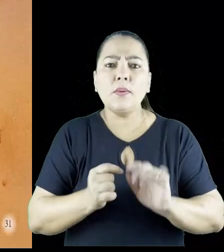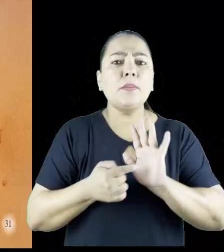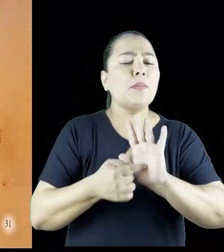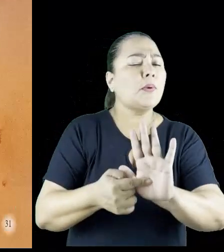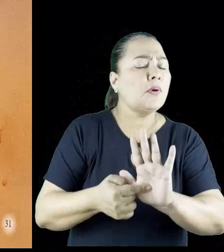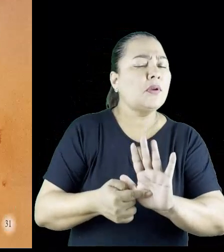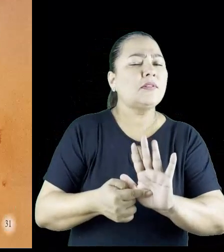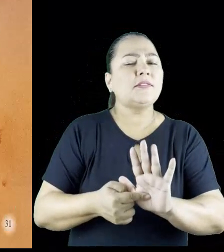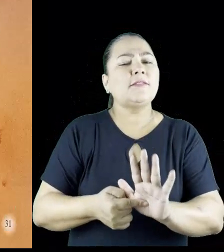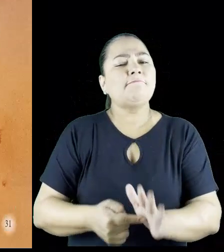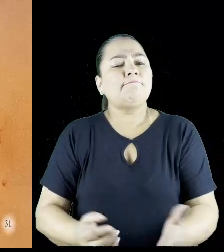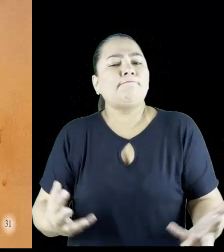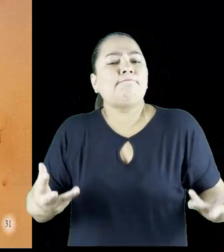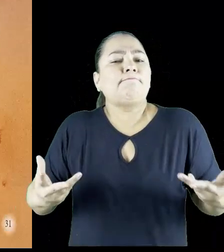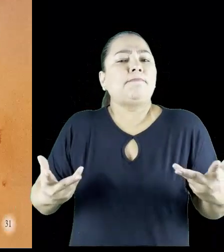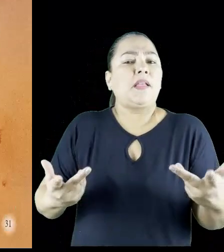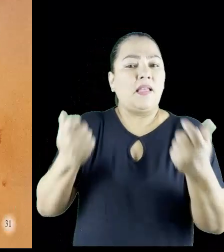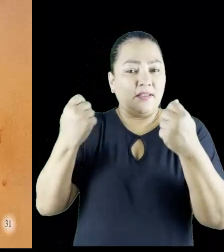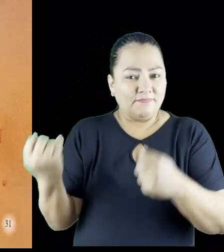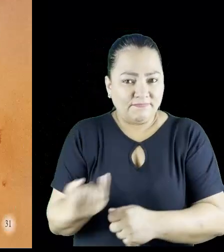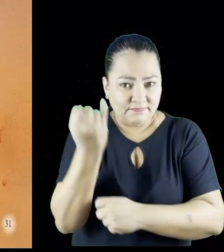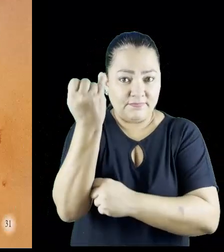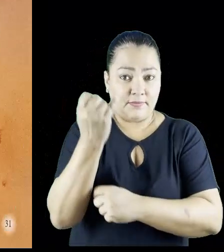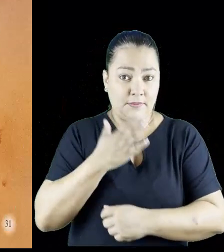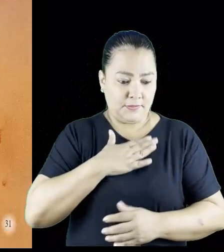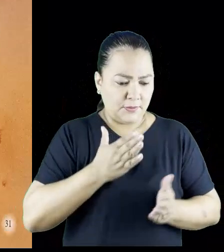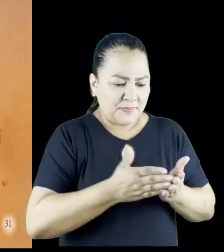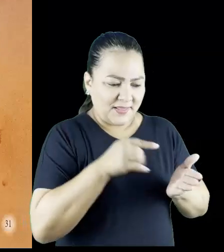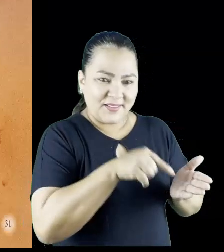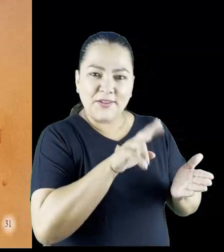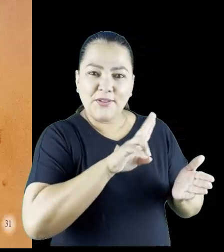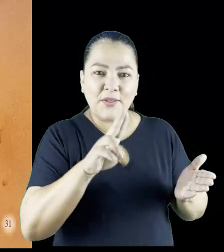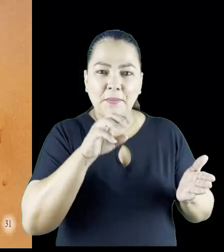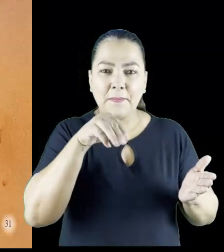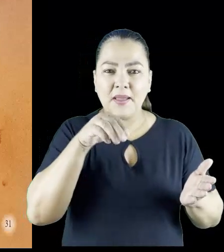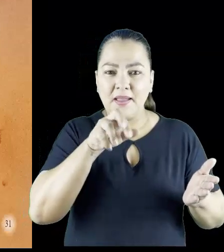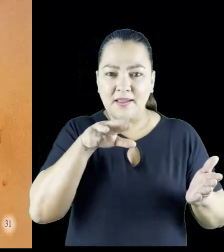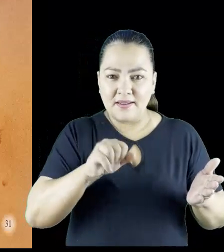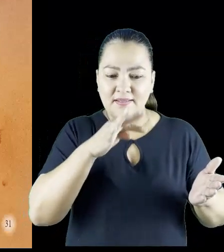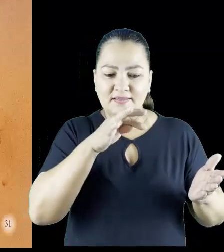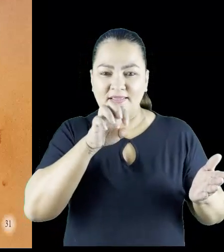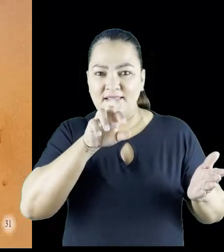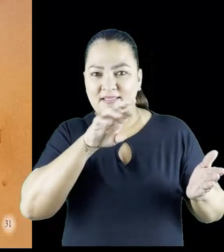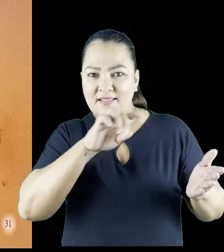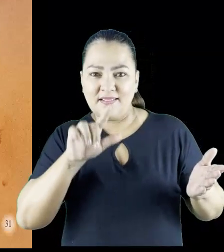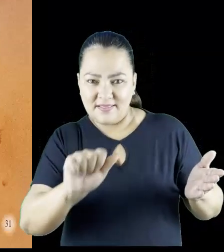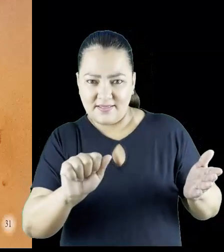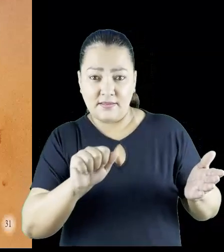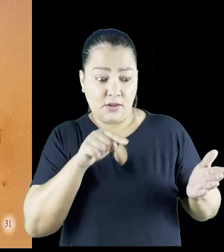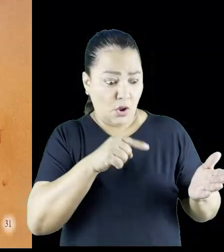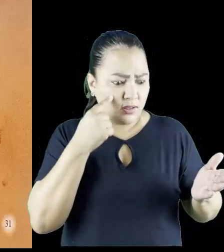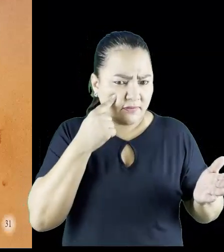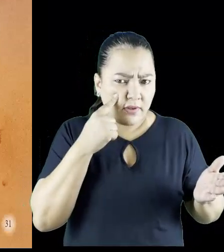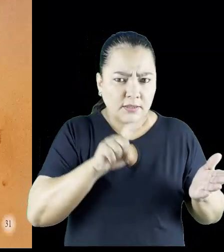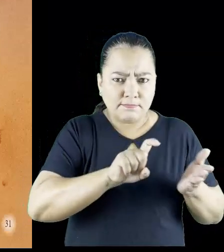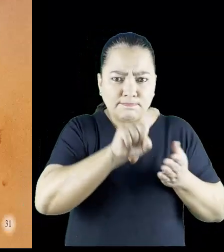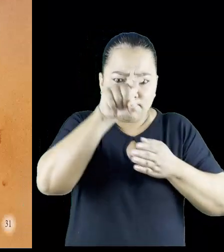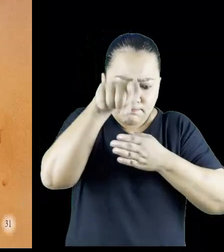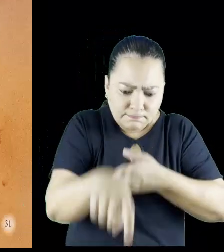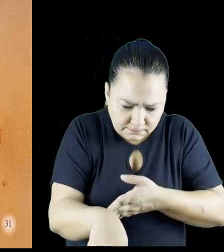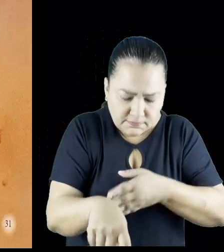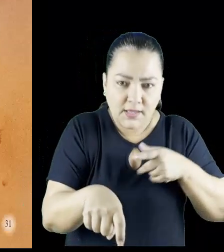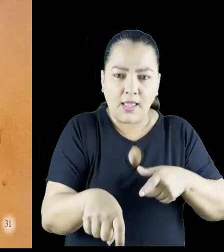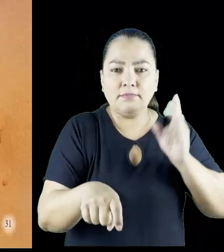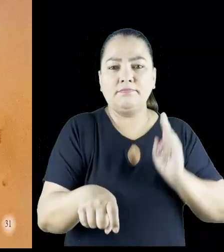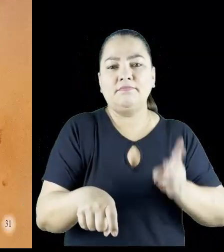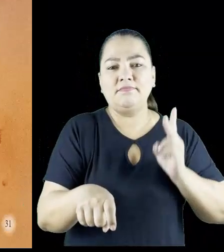simples, mas o que ele representa é cheio de riquezas. Esse é meu barco, Maria Teresa. Essas âncoras aqui são o que segura a rede. Olha